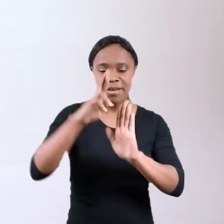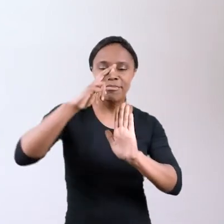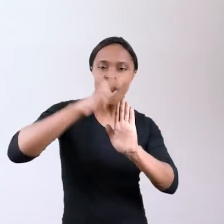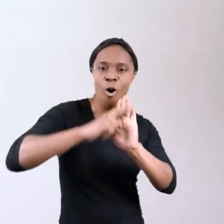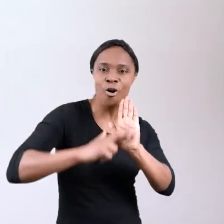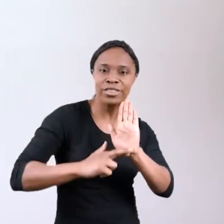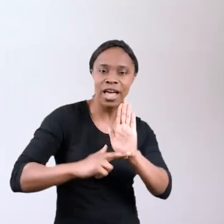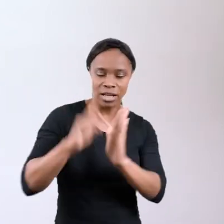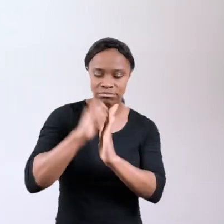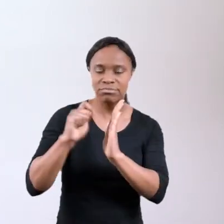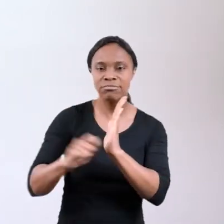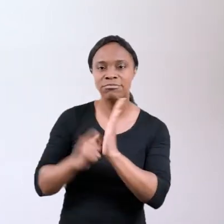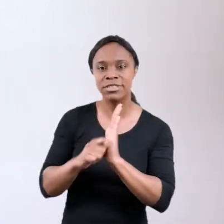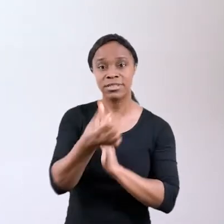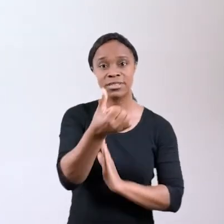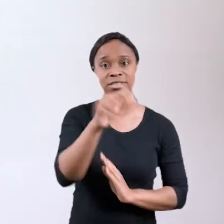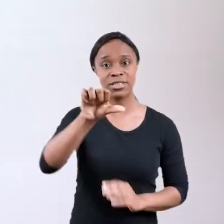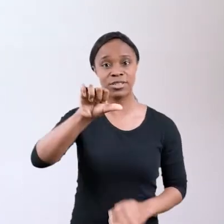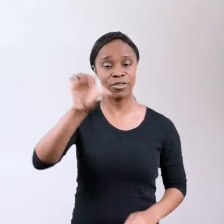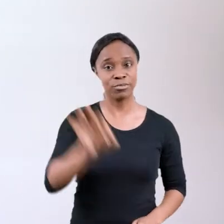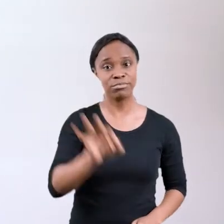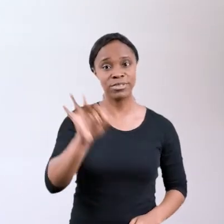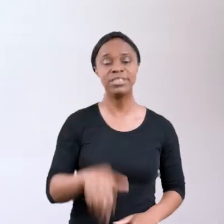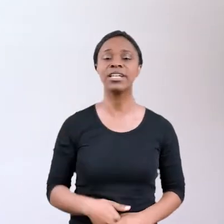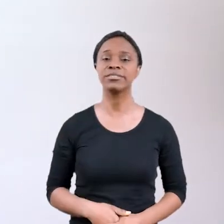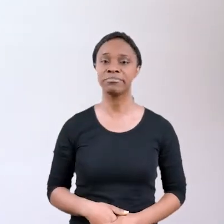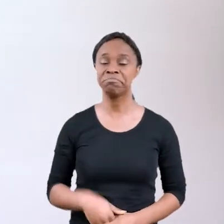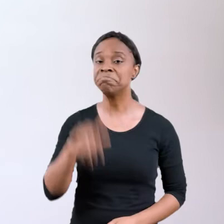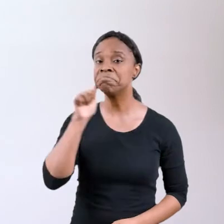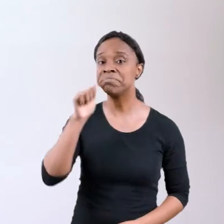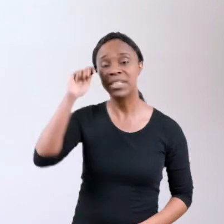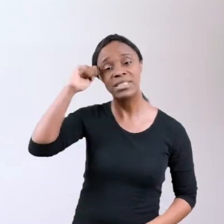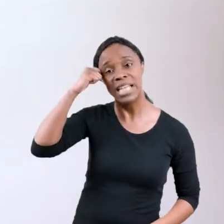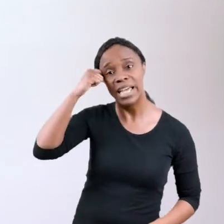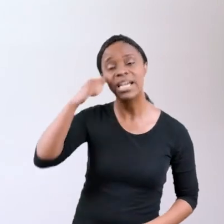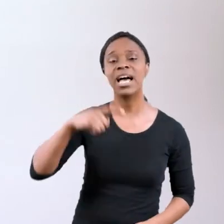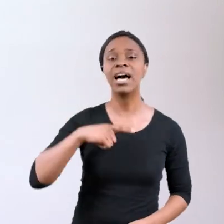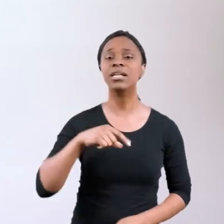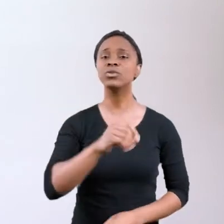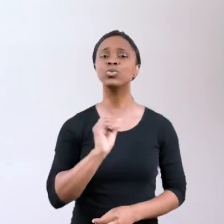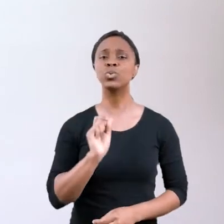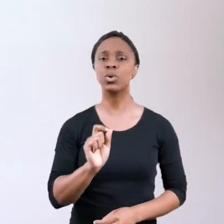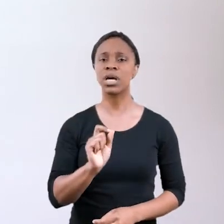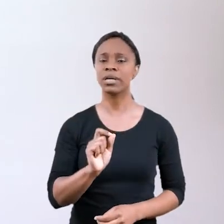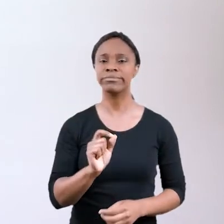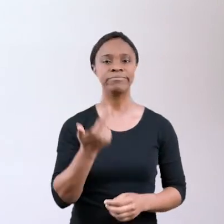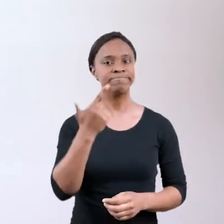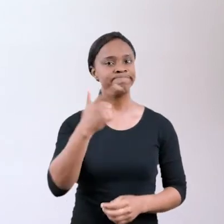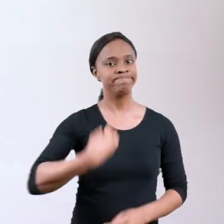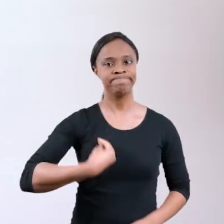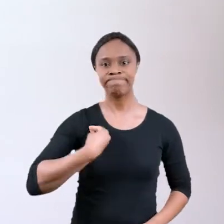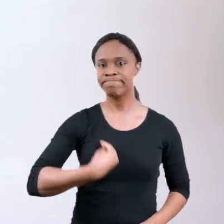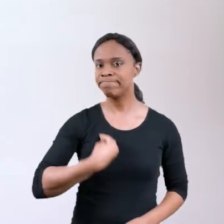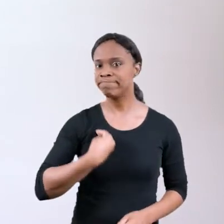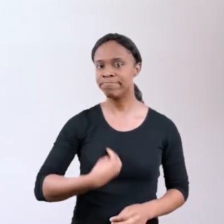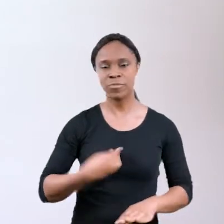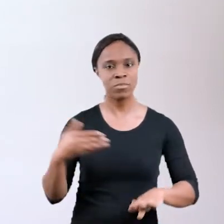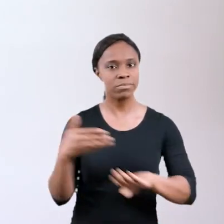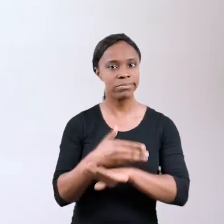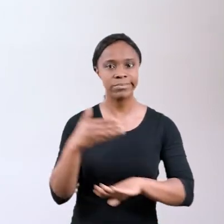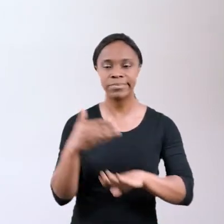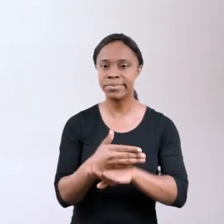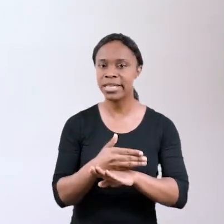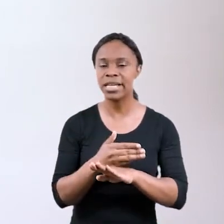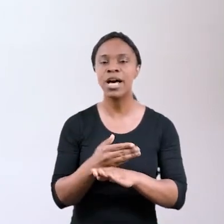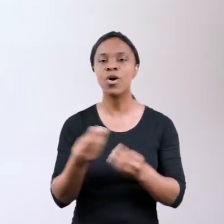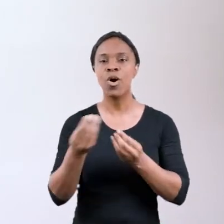que são 69%. As mulheres negras estão totalmente ausentes nessas funções de produção de narrativas